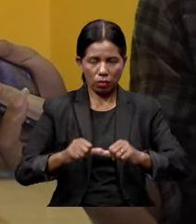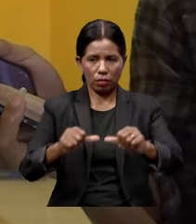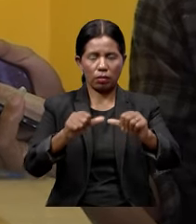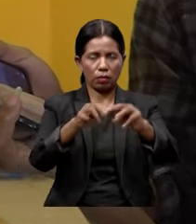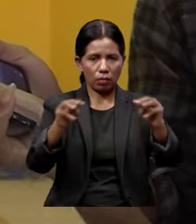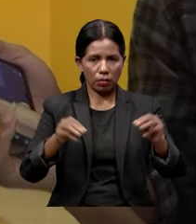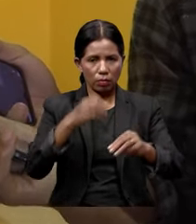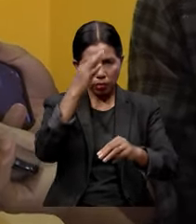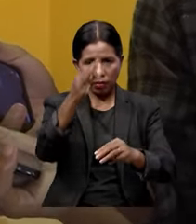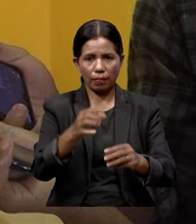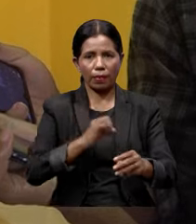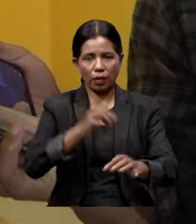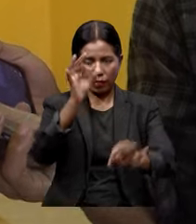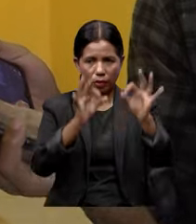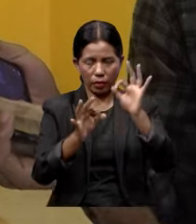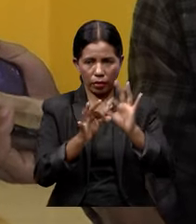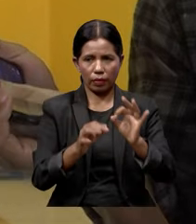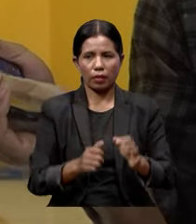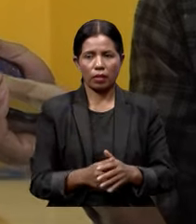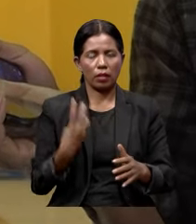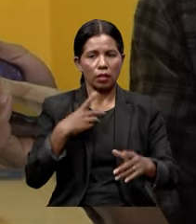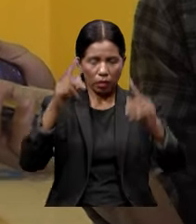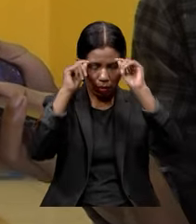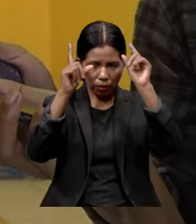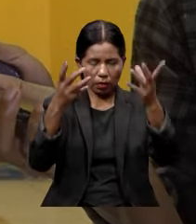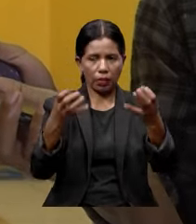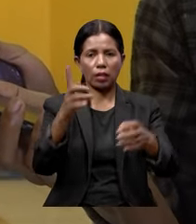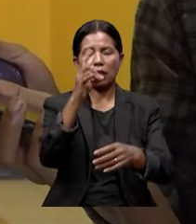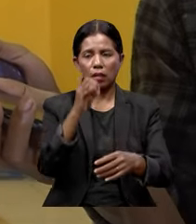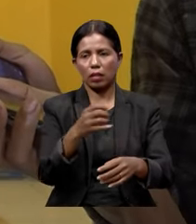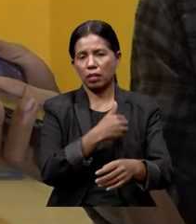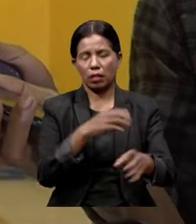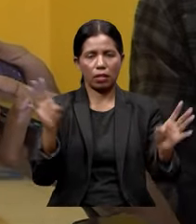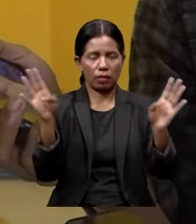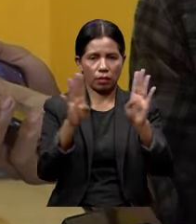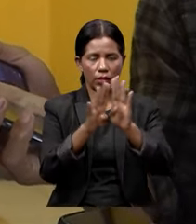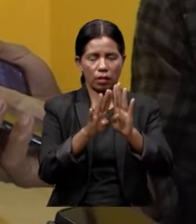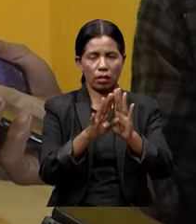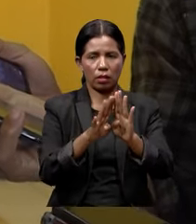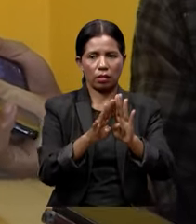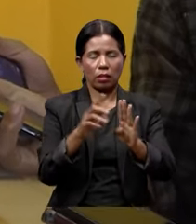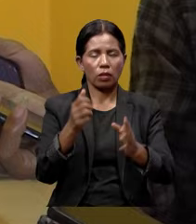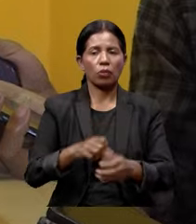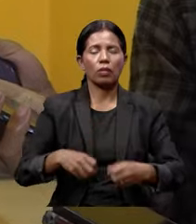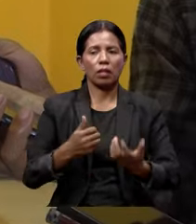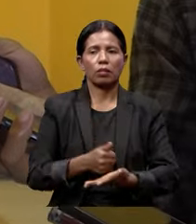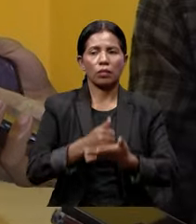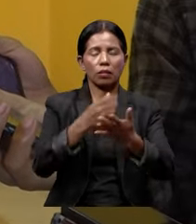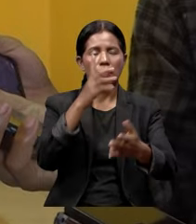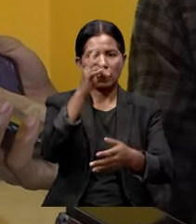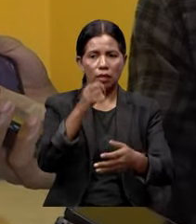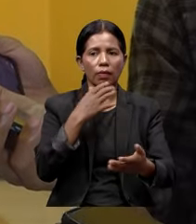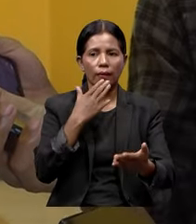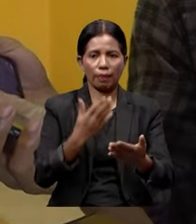que eu. Eu fui a fiar que ataca. Tem timor se a barra que dirine se lá ataca matam ba. Hamsama que ajuda para dirine para sair daquilo.